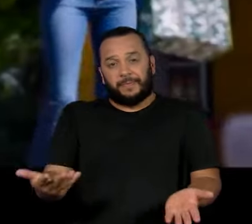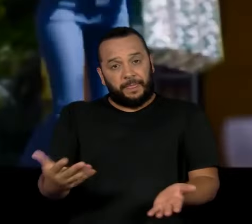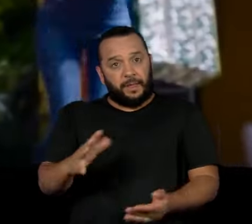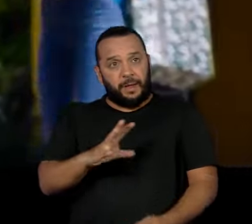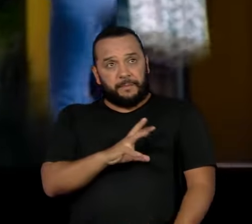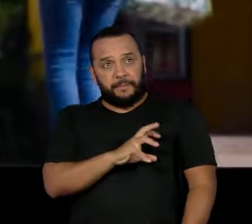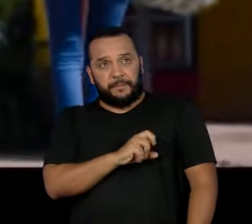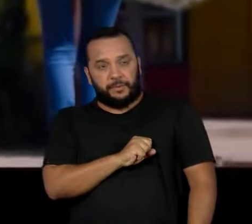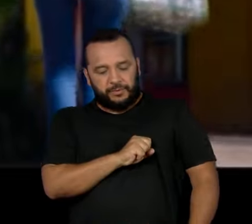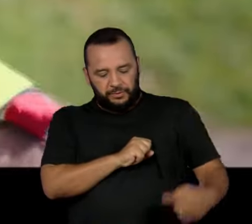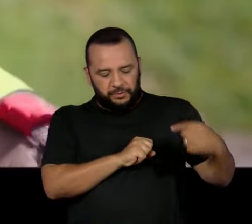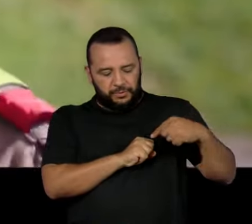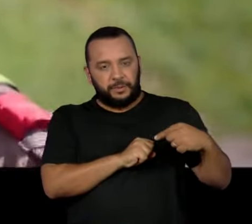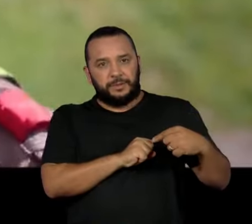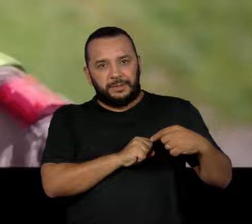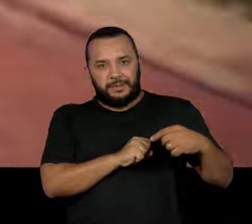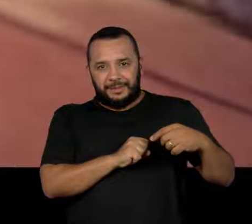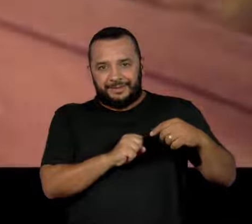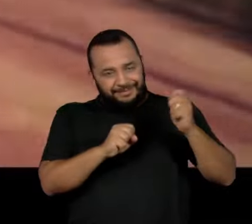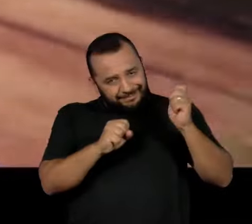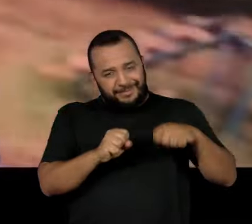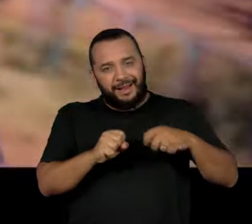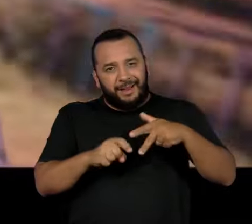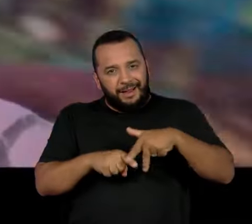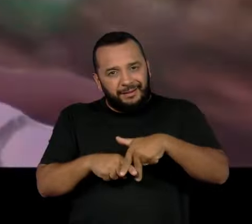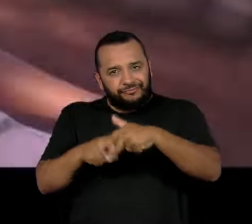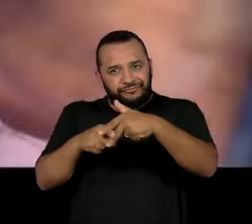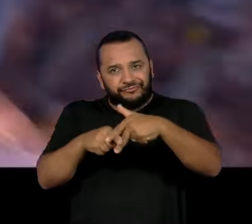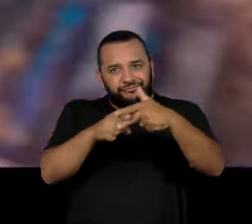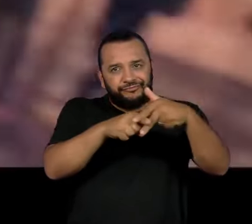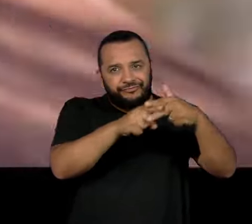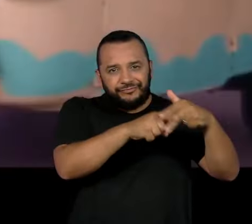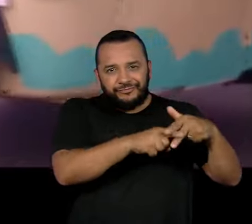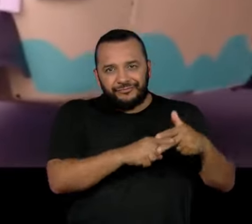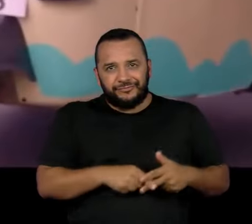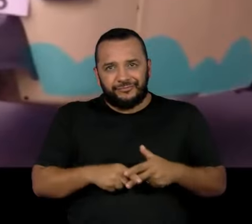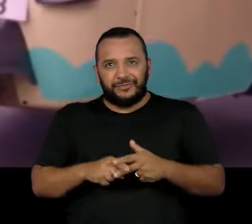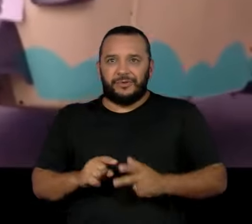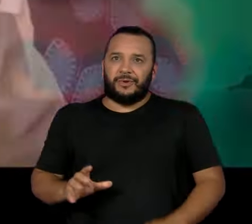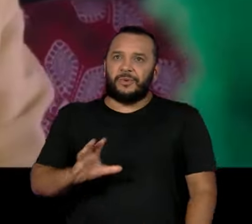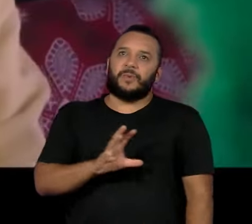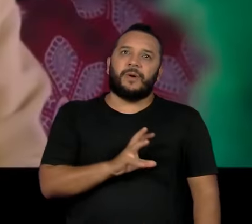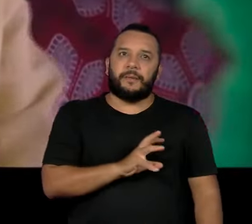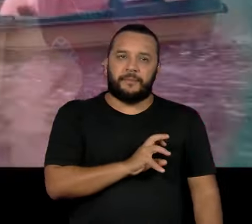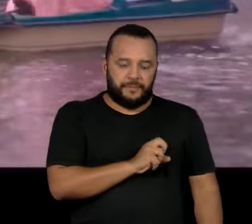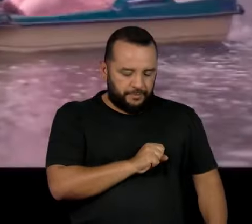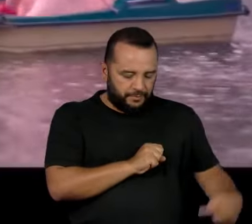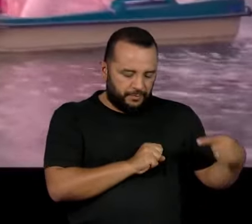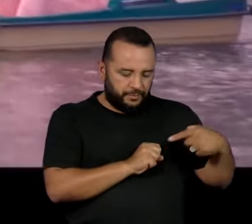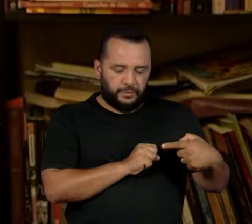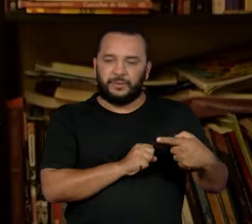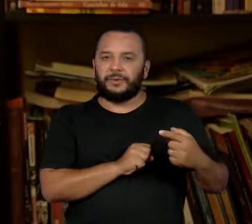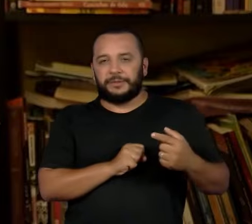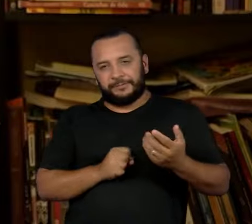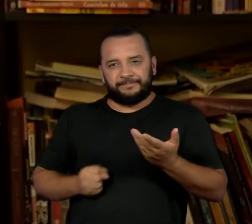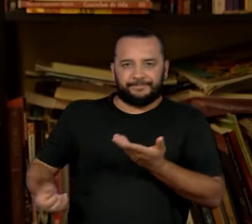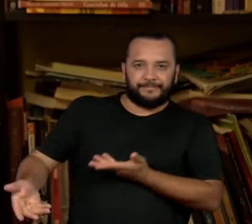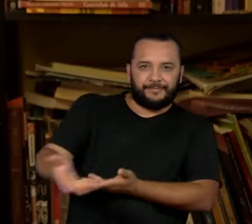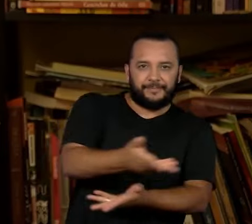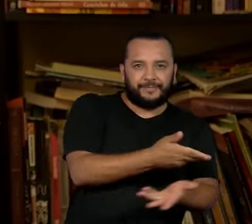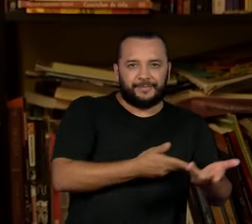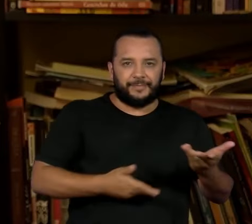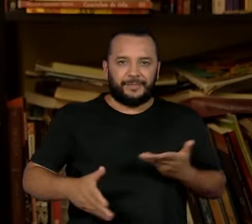poder restaurativo. Então, o amor é a possibilidade de companhia. Se na